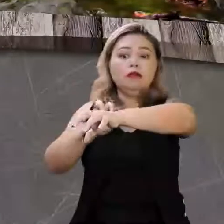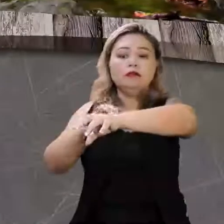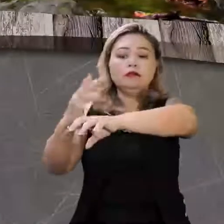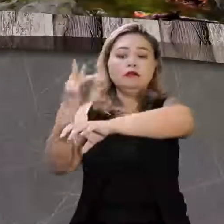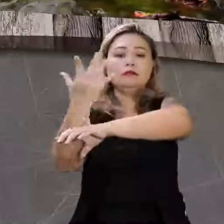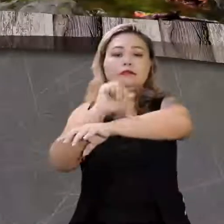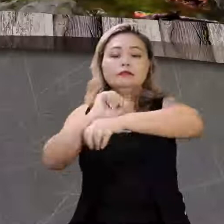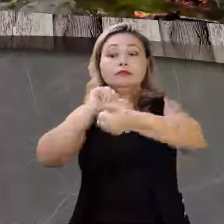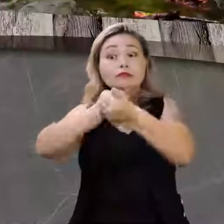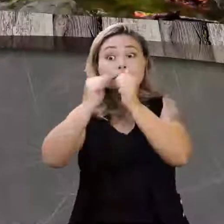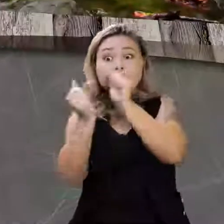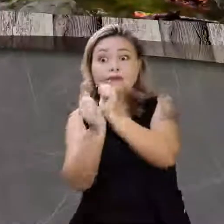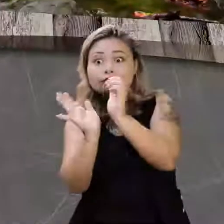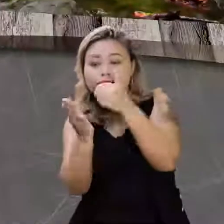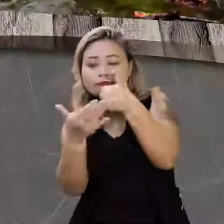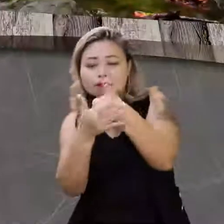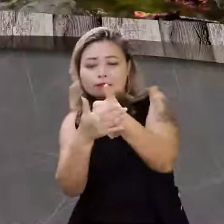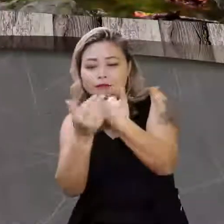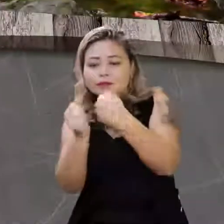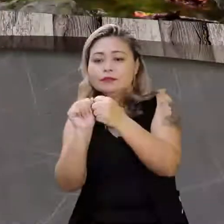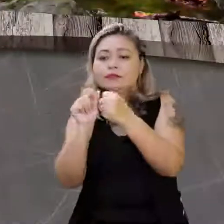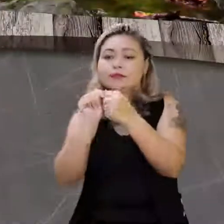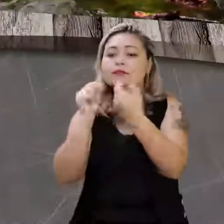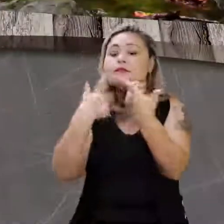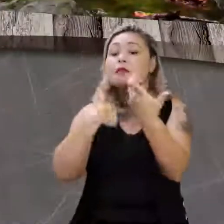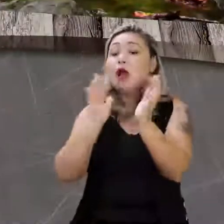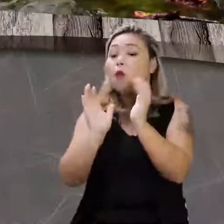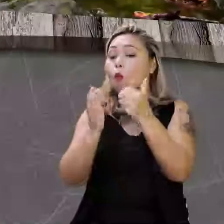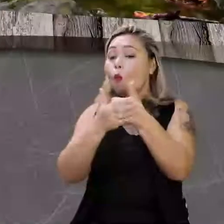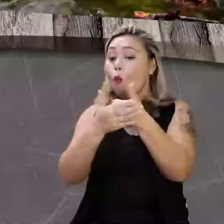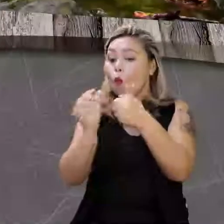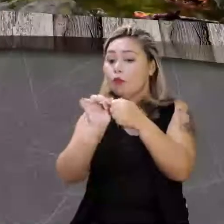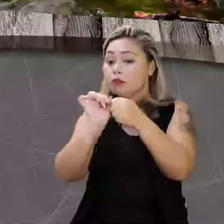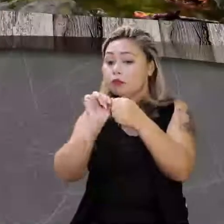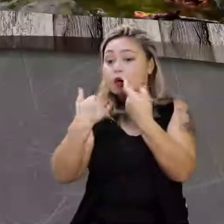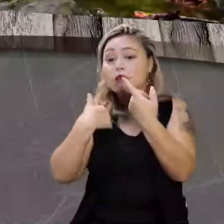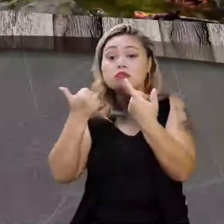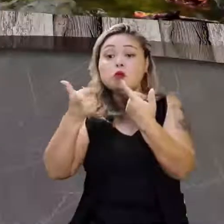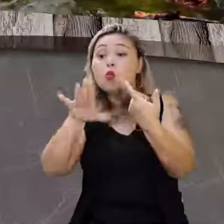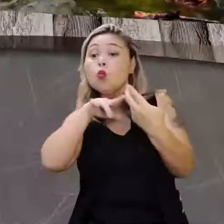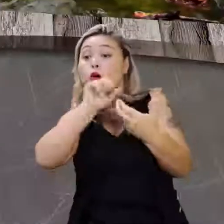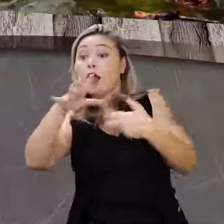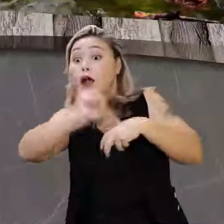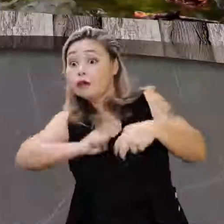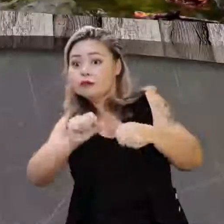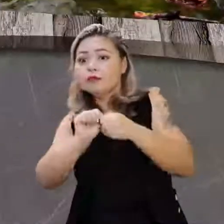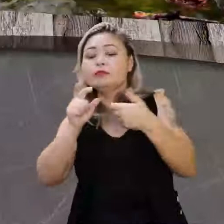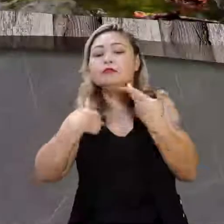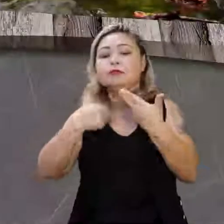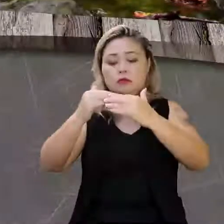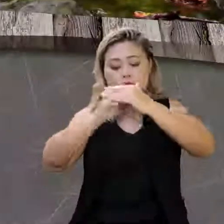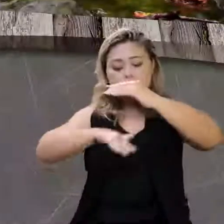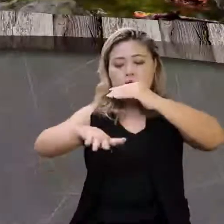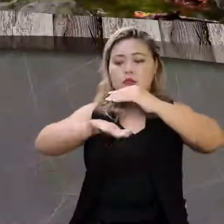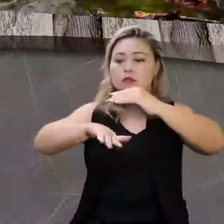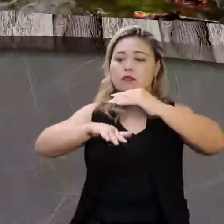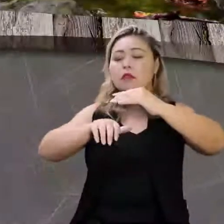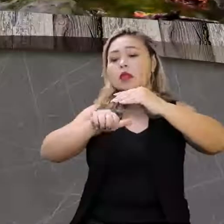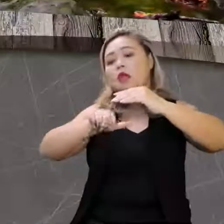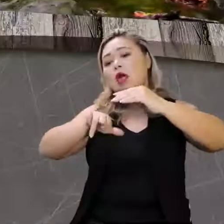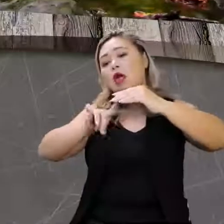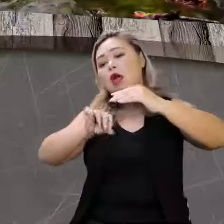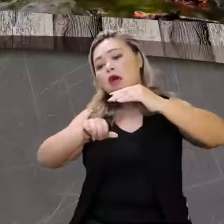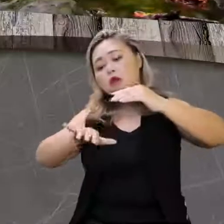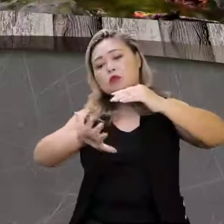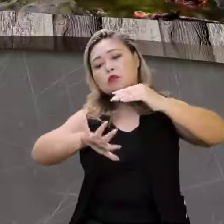Então, elas se camuflam muito bem e passaram batido aí para os predadores. Nessa outra, de baixo, você poderia ter numa região mais árida. Então,